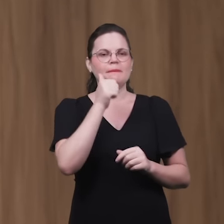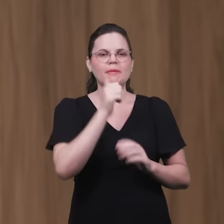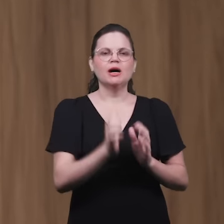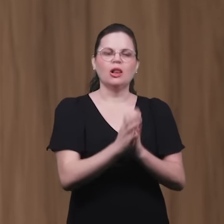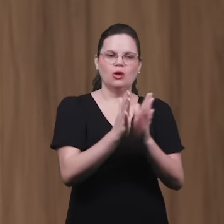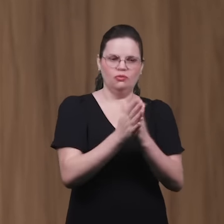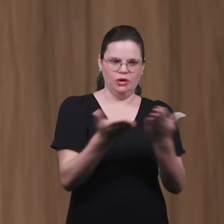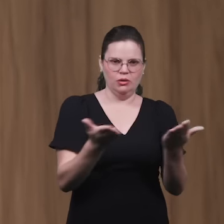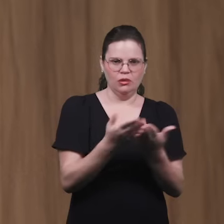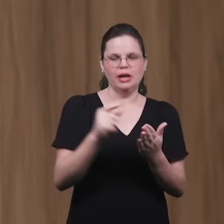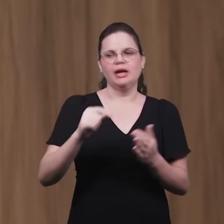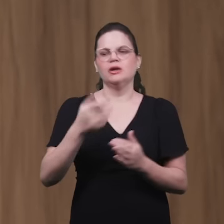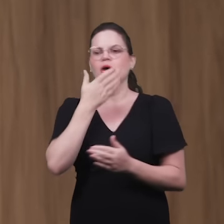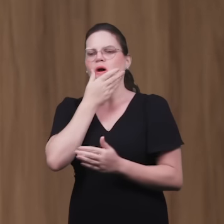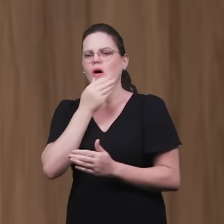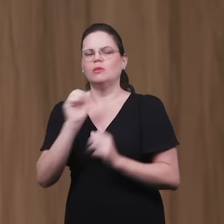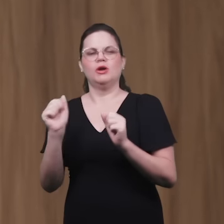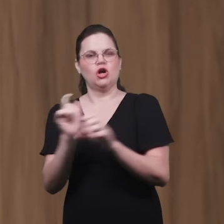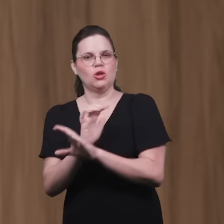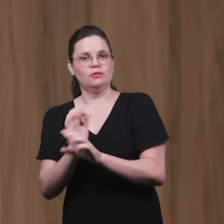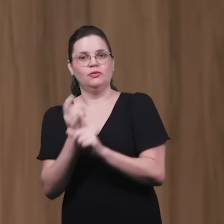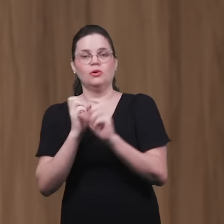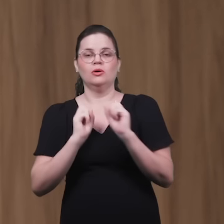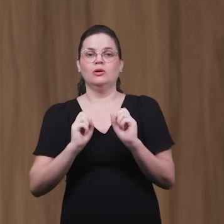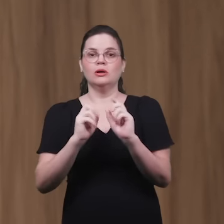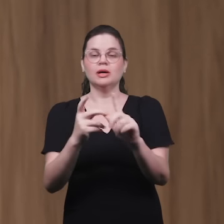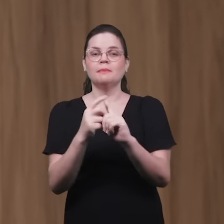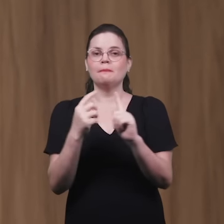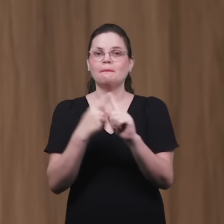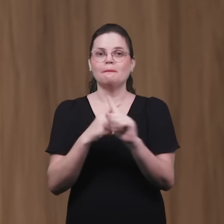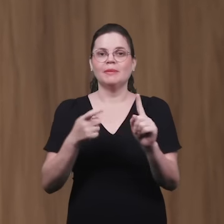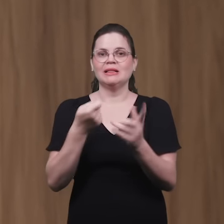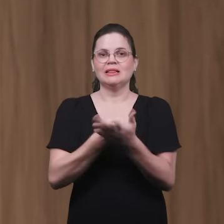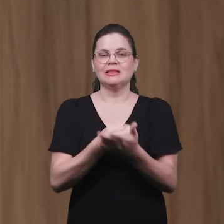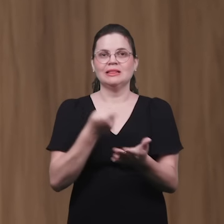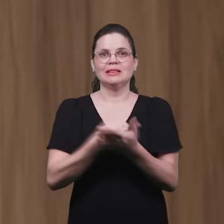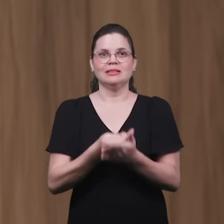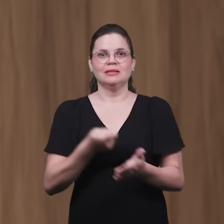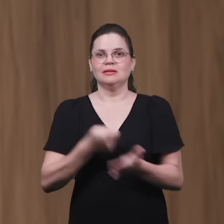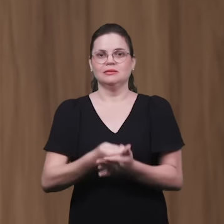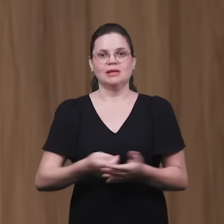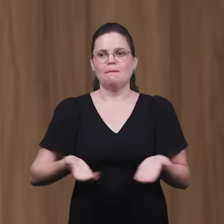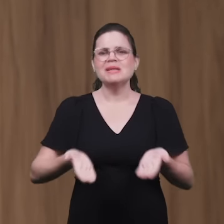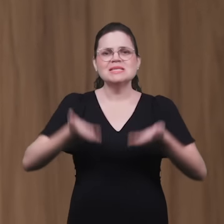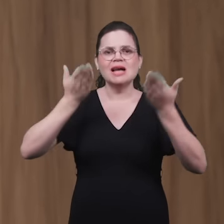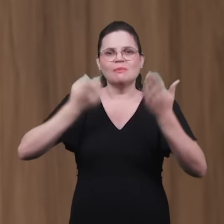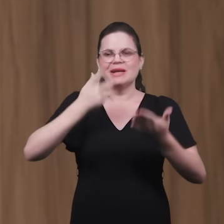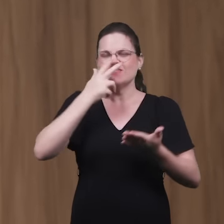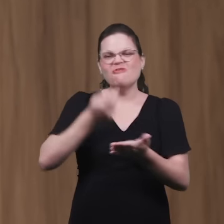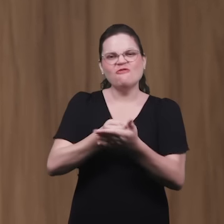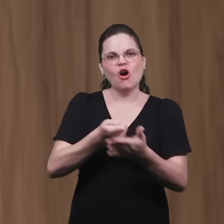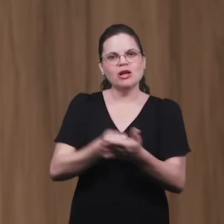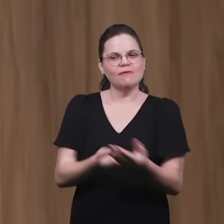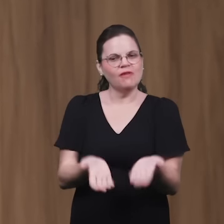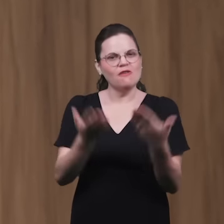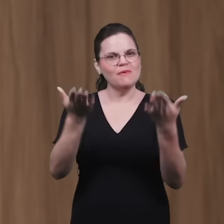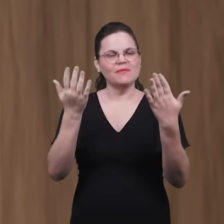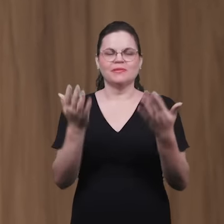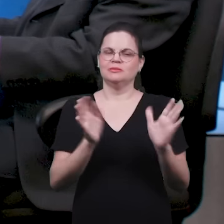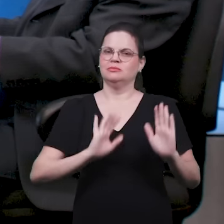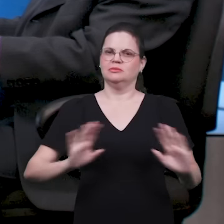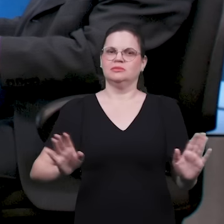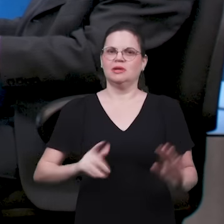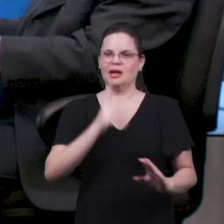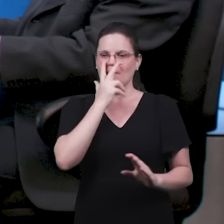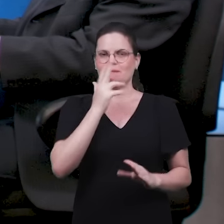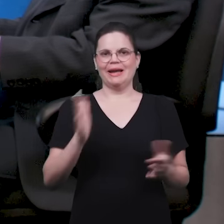os irmãos ficam glorificando, mas não há necessidade realmente daquela postura de forçar as coisas, né? Tipo um